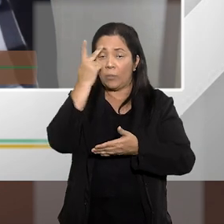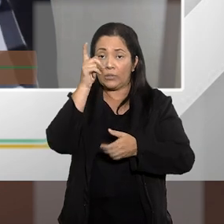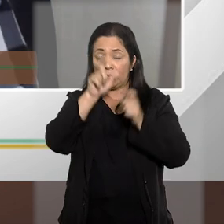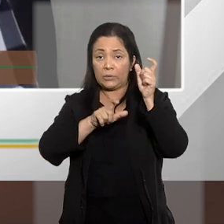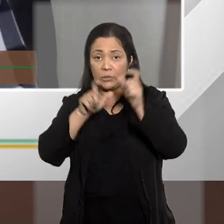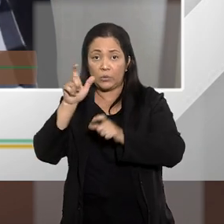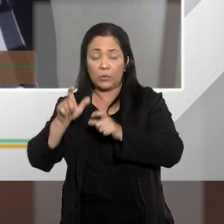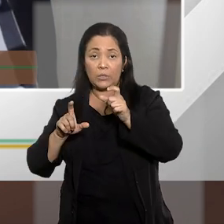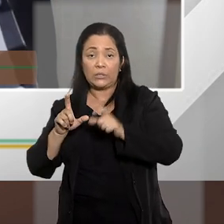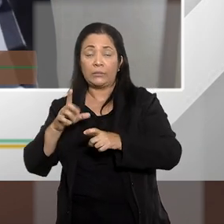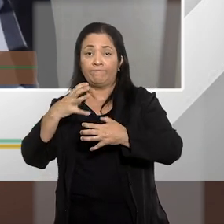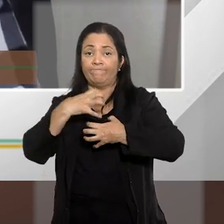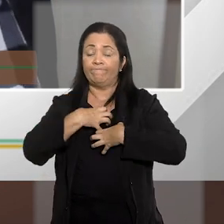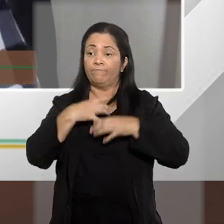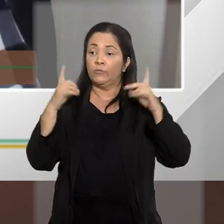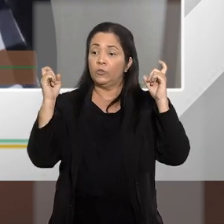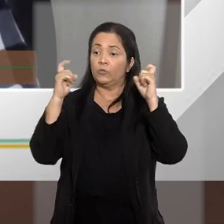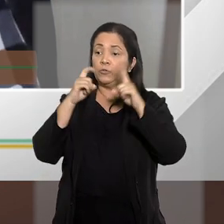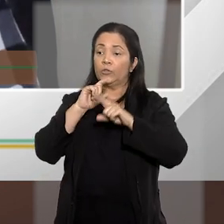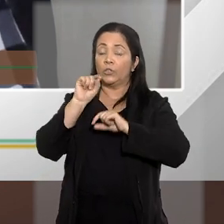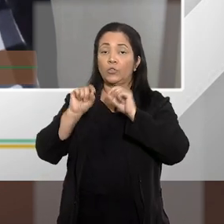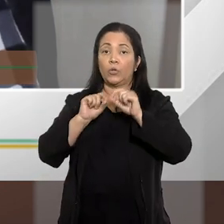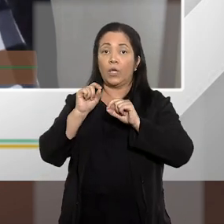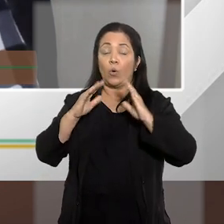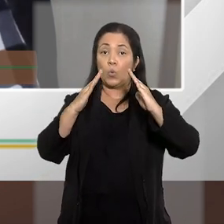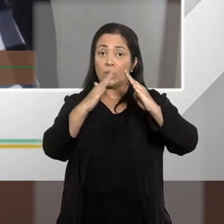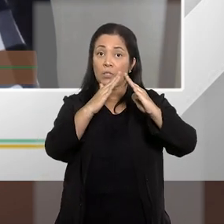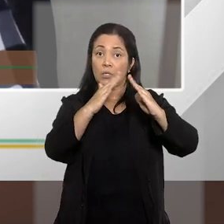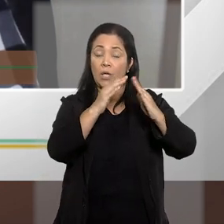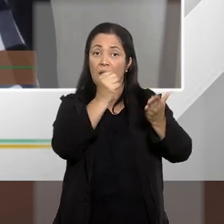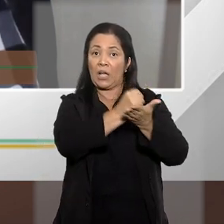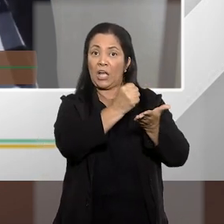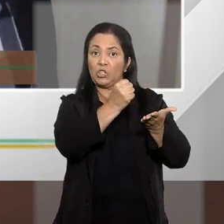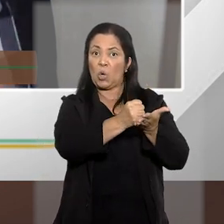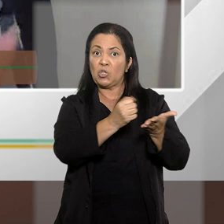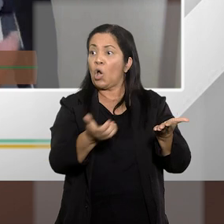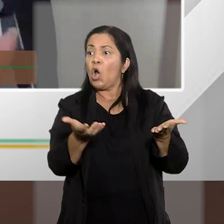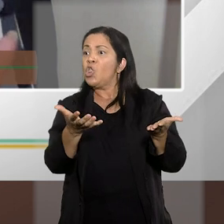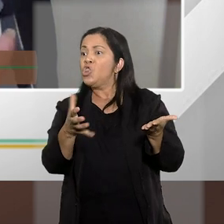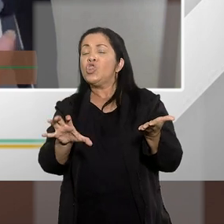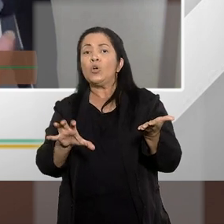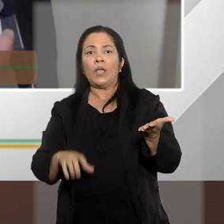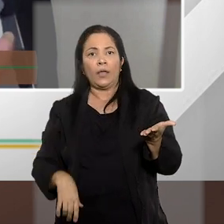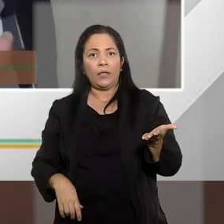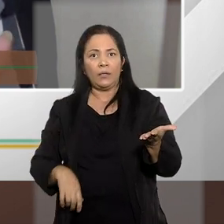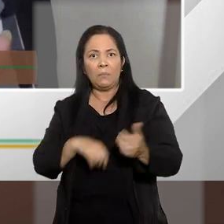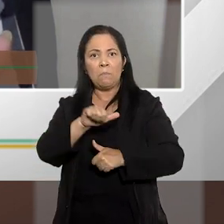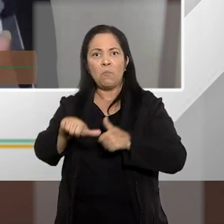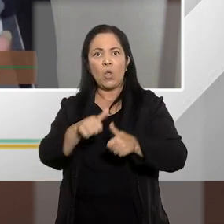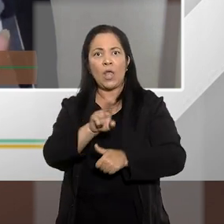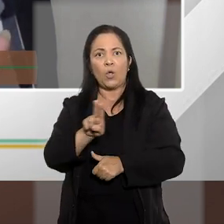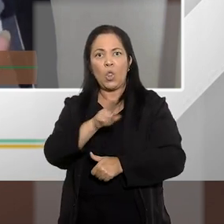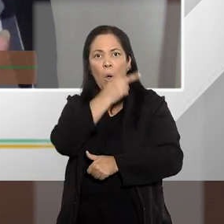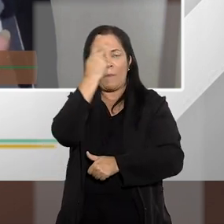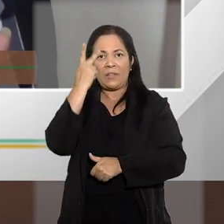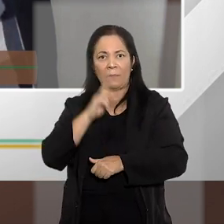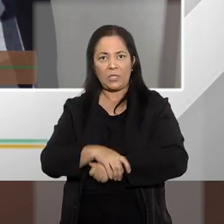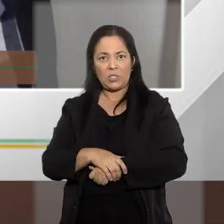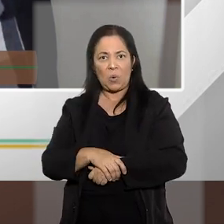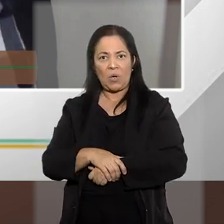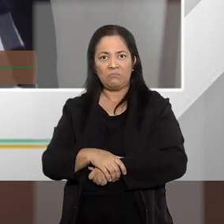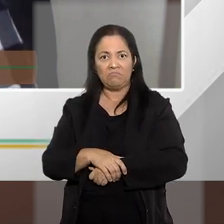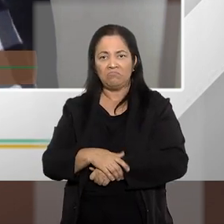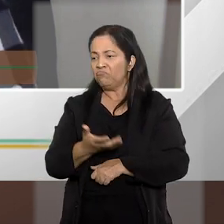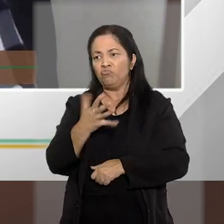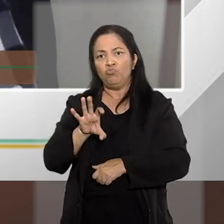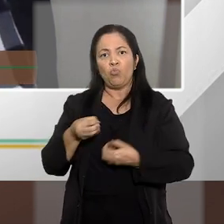trans, da dificuldade de alguns cartórios que se negam a realizar o serviço, mesmo tendo uma decisão judicial que assegura esse direito,